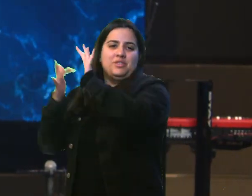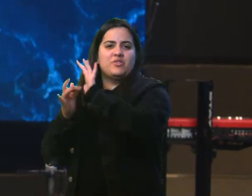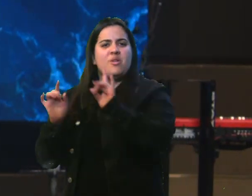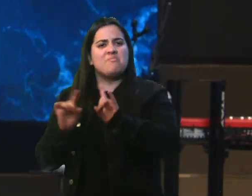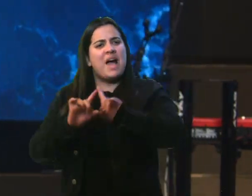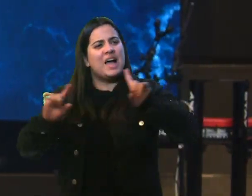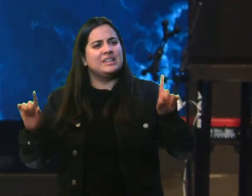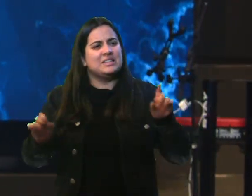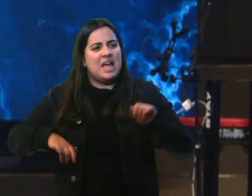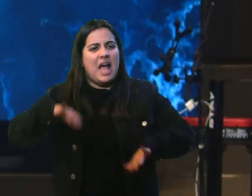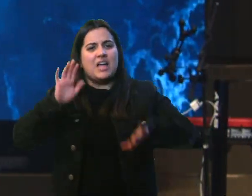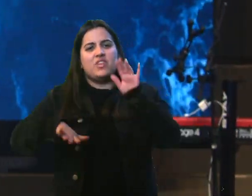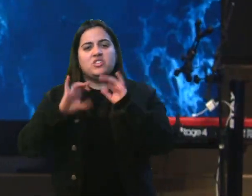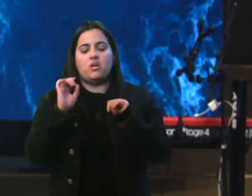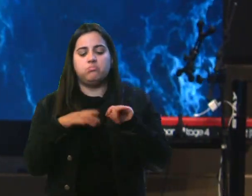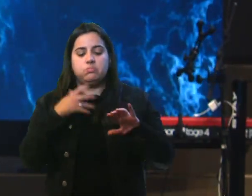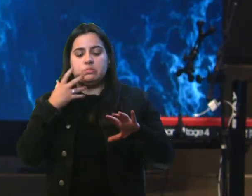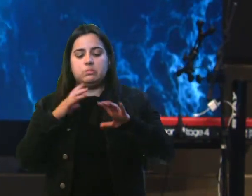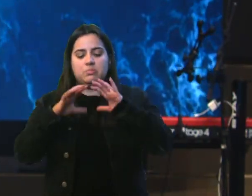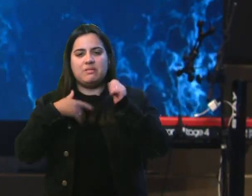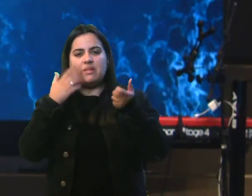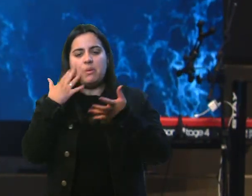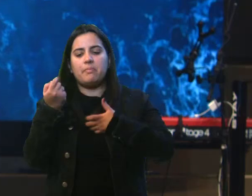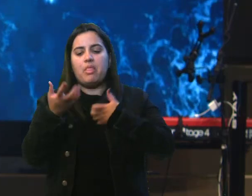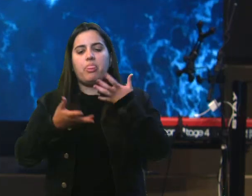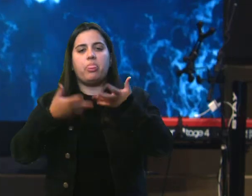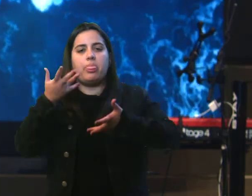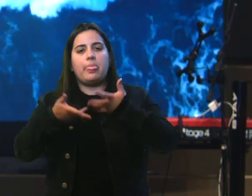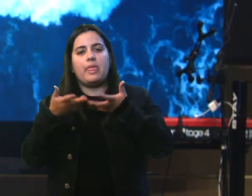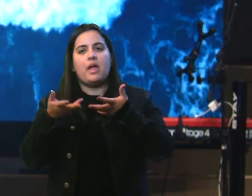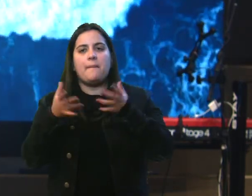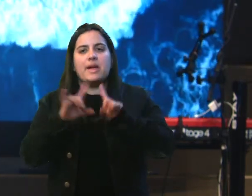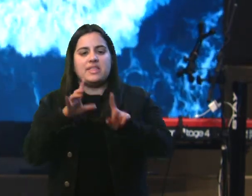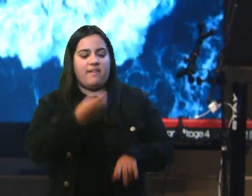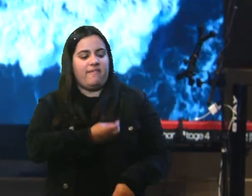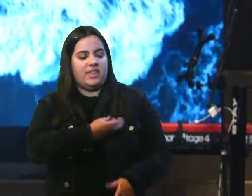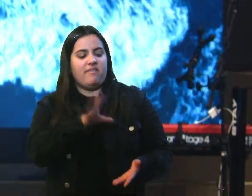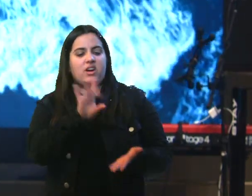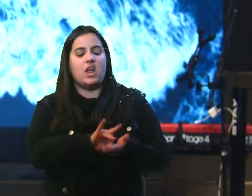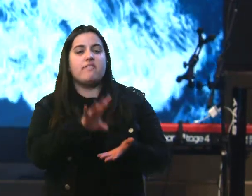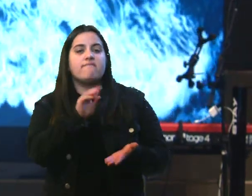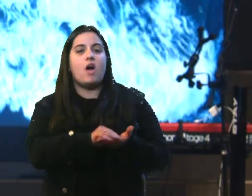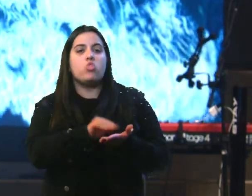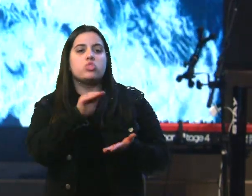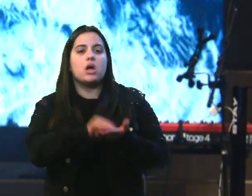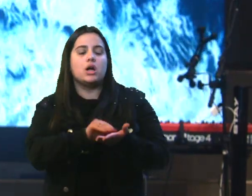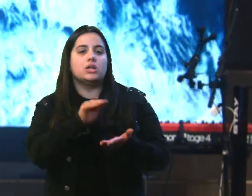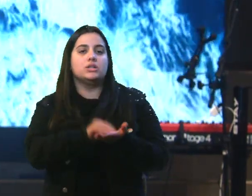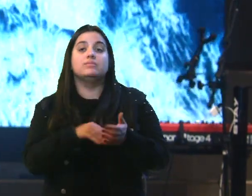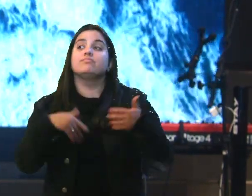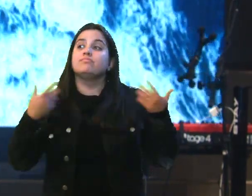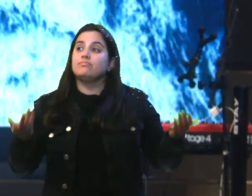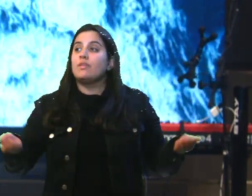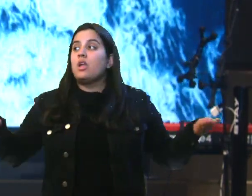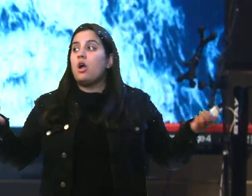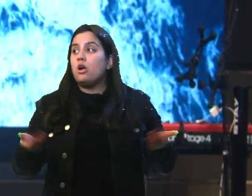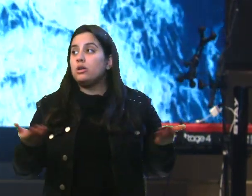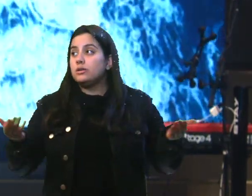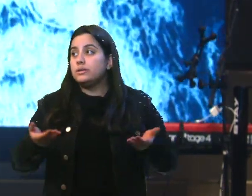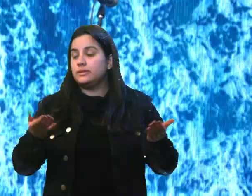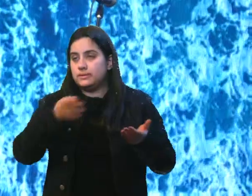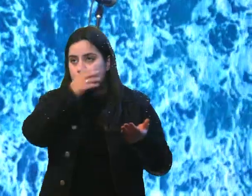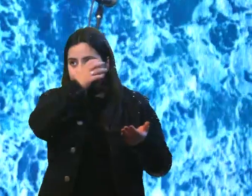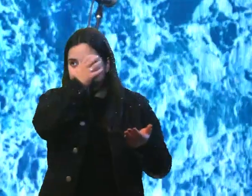Mas talvez falamos com a nossa voz, mas não vivemos isso de verdade. Hoje nós vamos